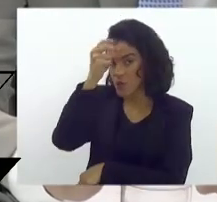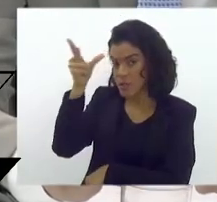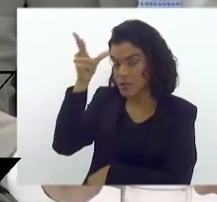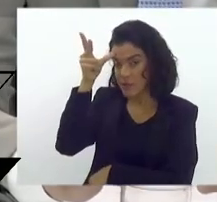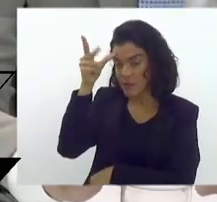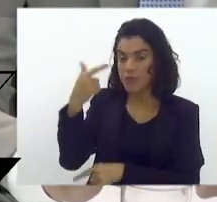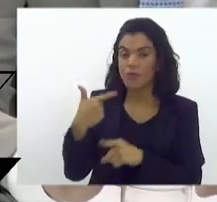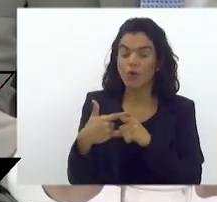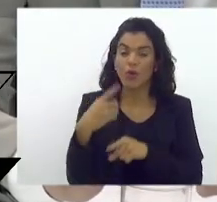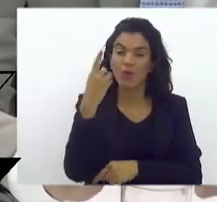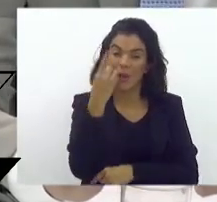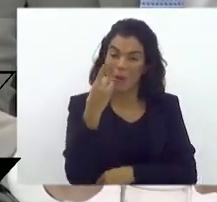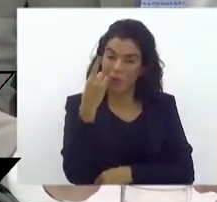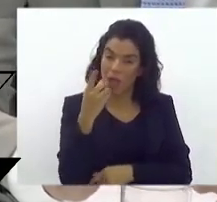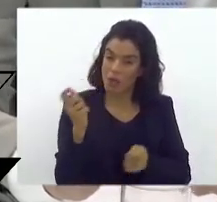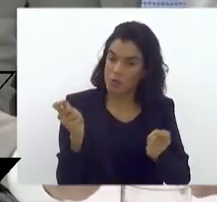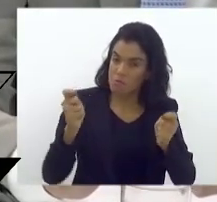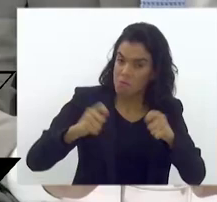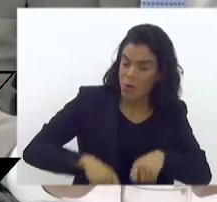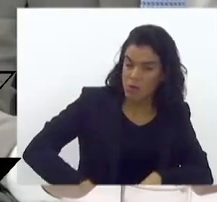Quando o deputado aqui